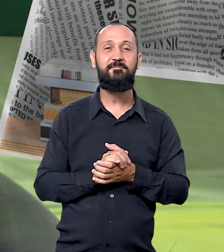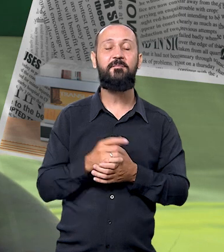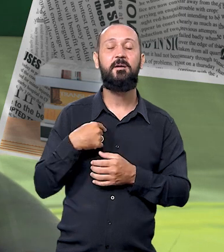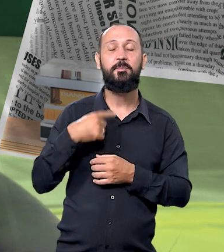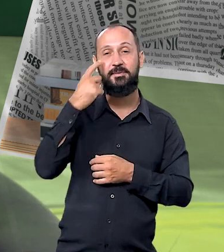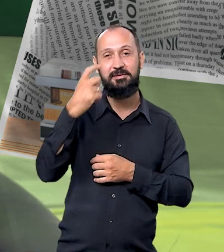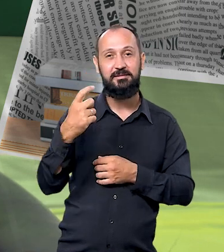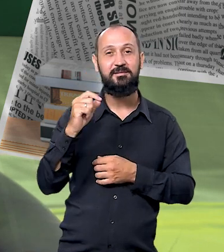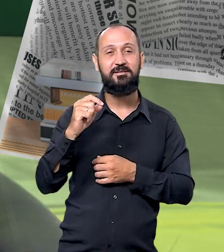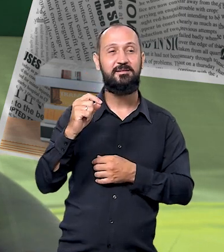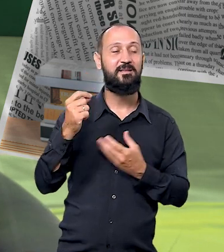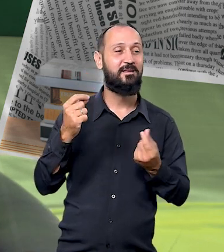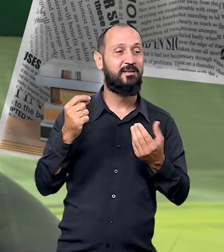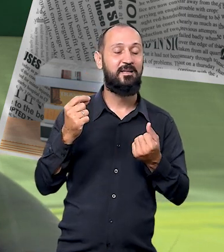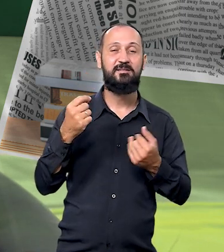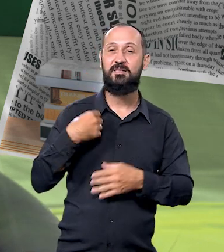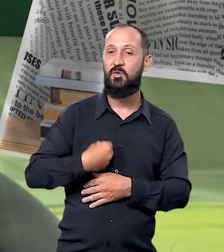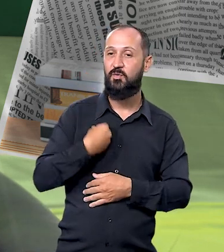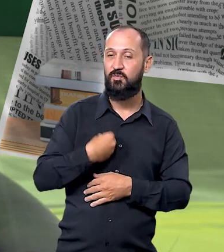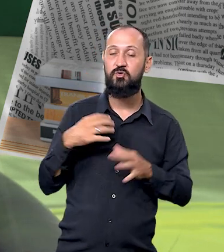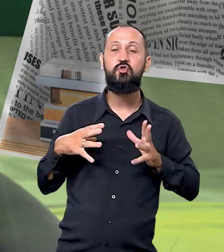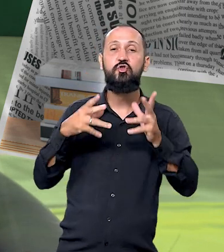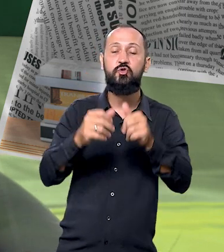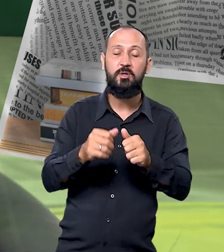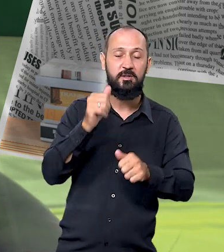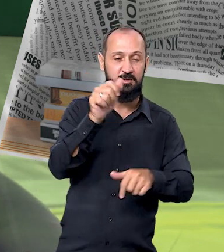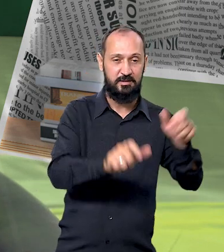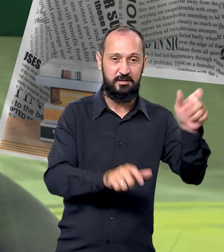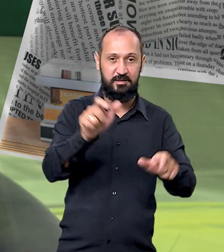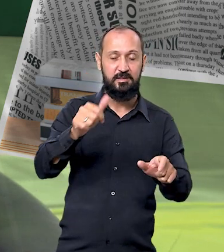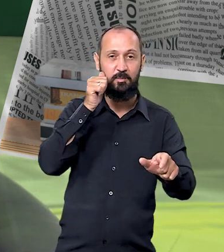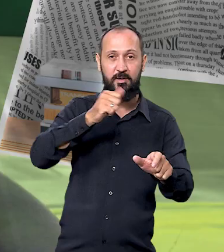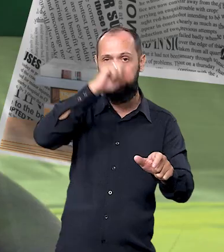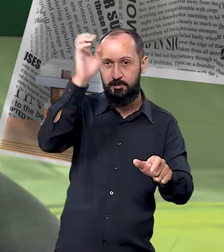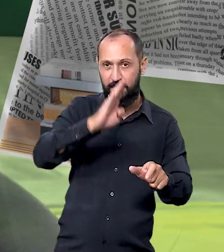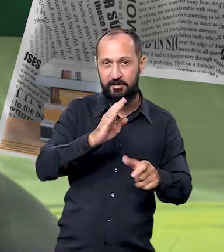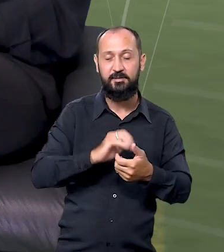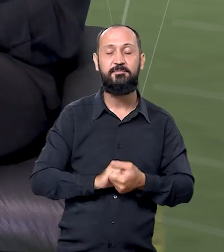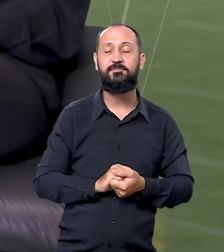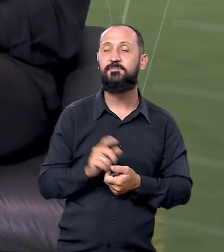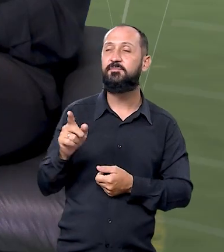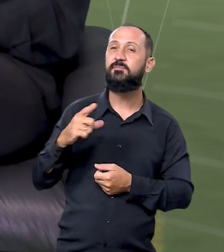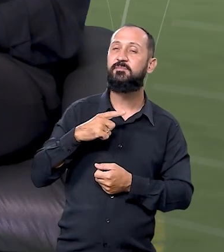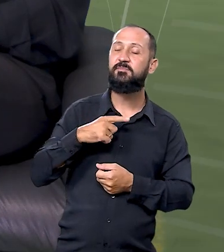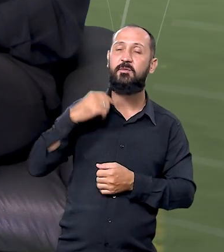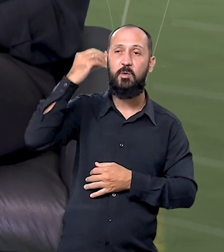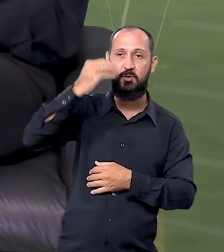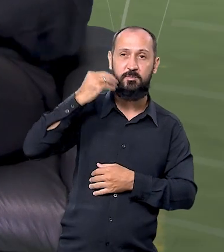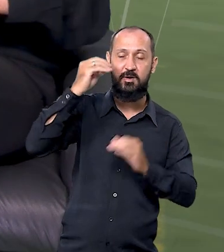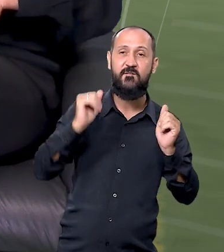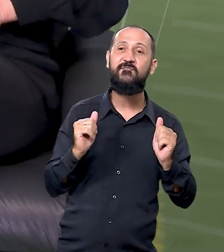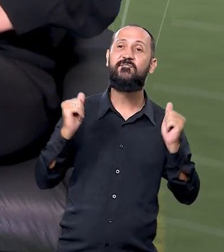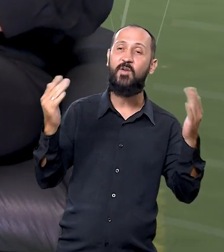e muito interessada na vida de todas as mulheres brasileiras. E você teve uma